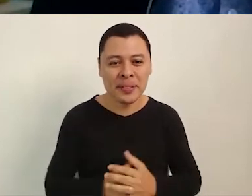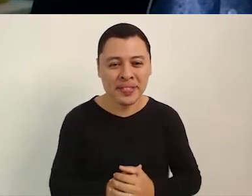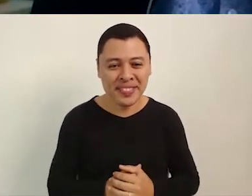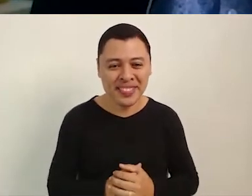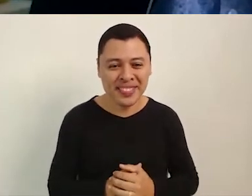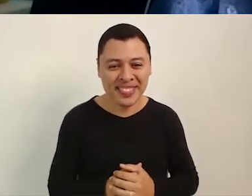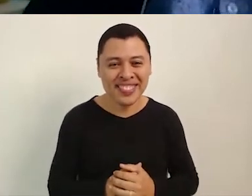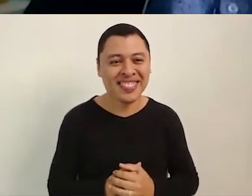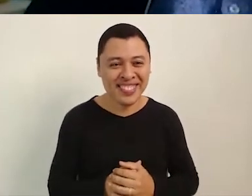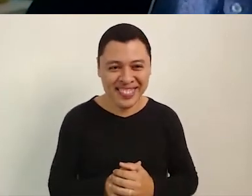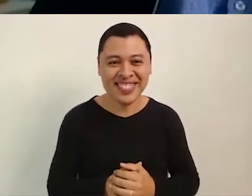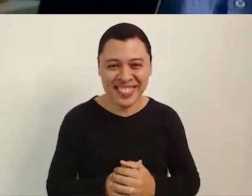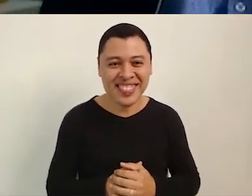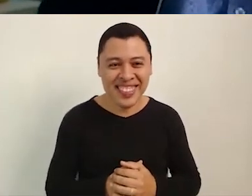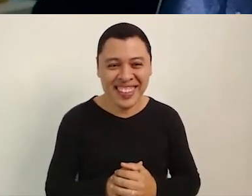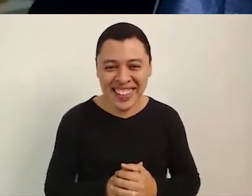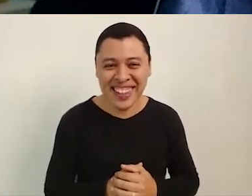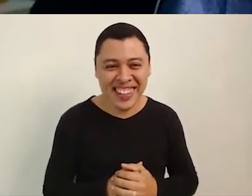Família Eu não- TDC, tamo junto.